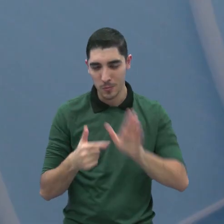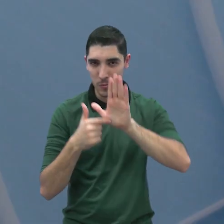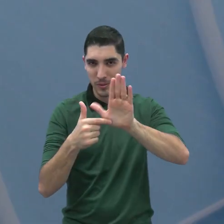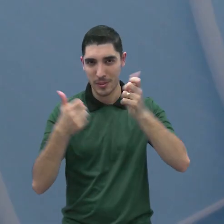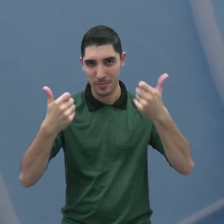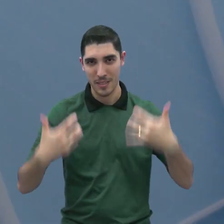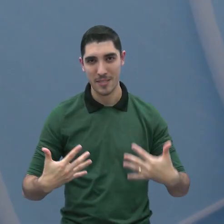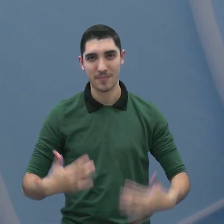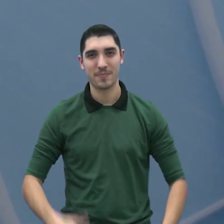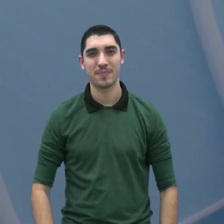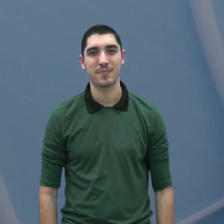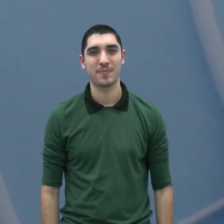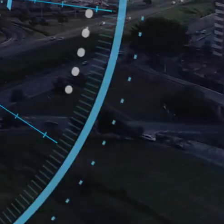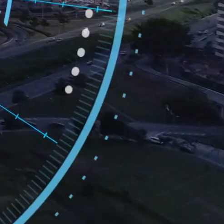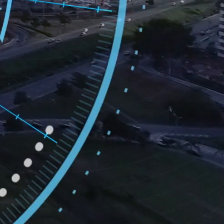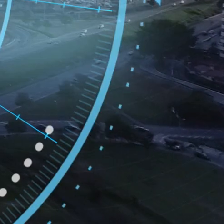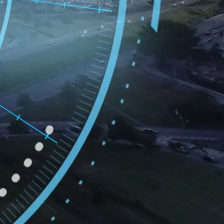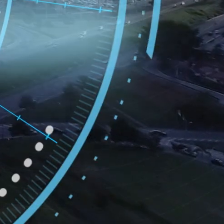Voltamos já já.